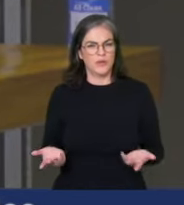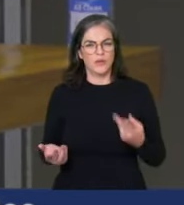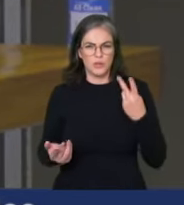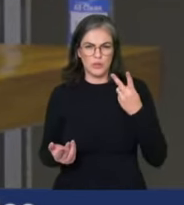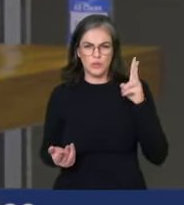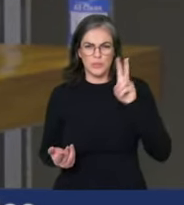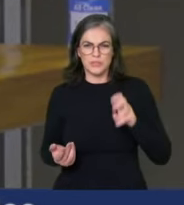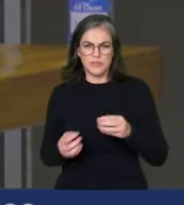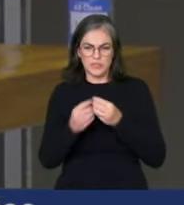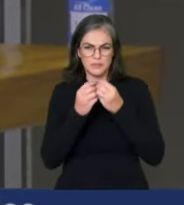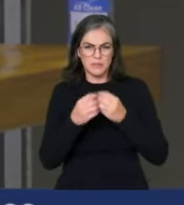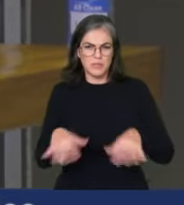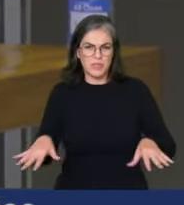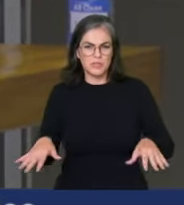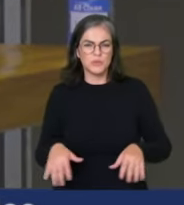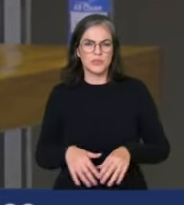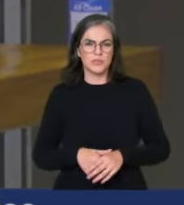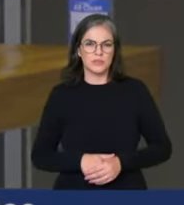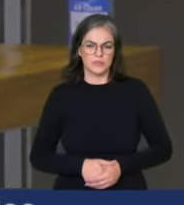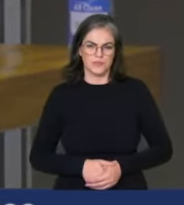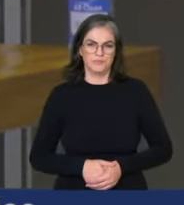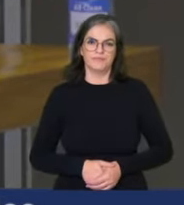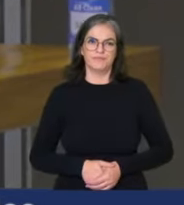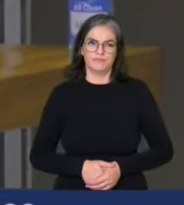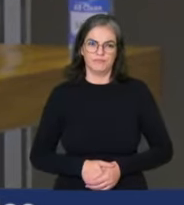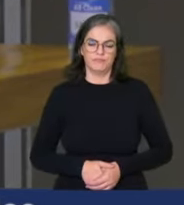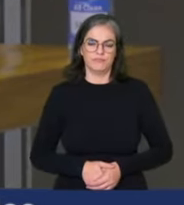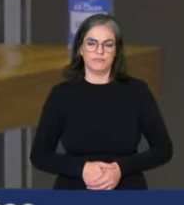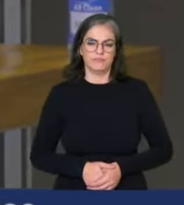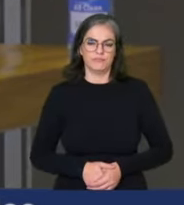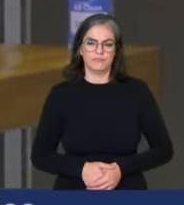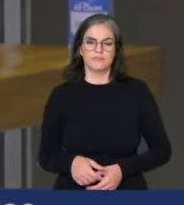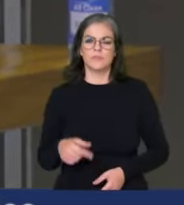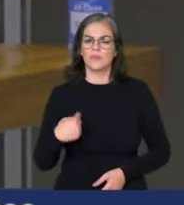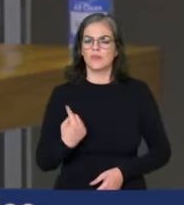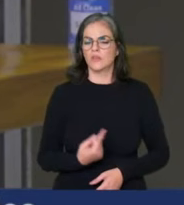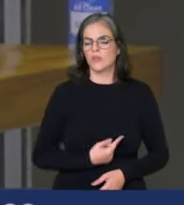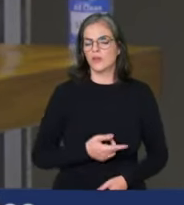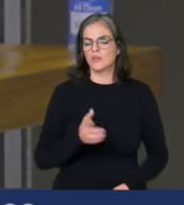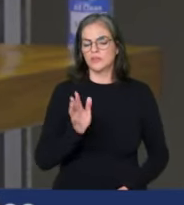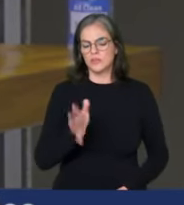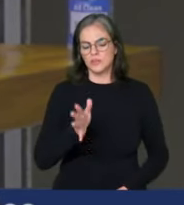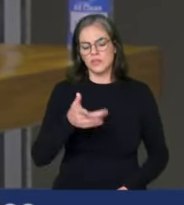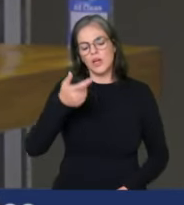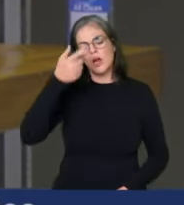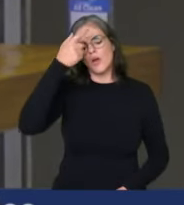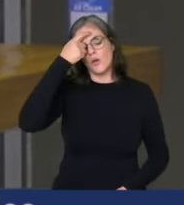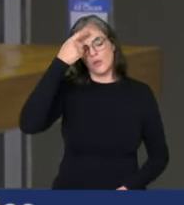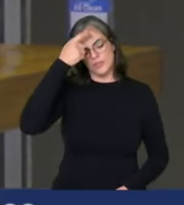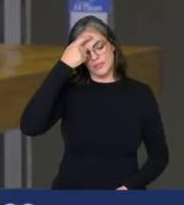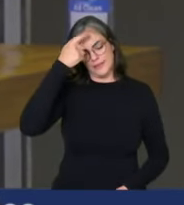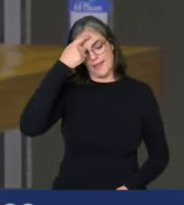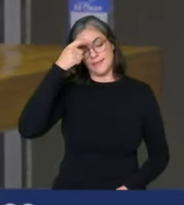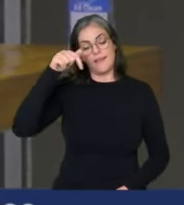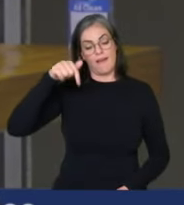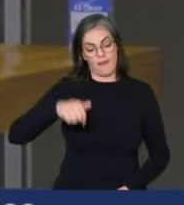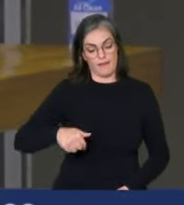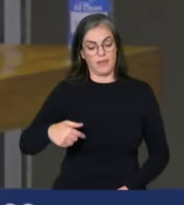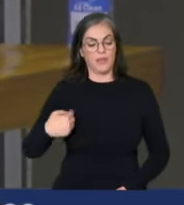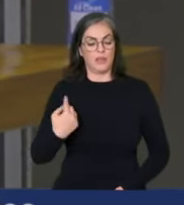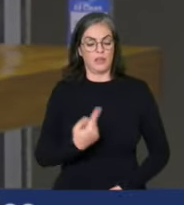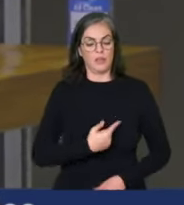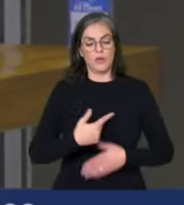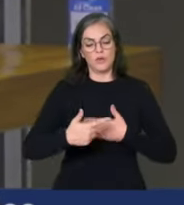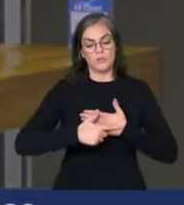prejudicados com essa lei. Nós temos a consciência de que o nosso papel aqui é alertar